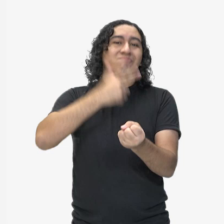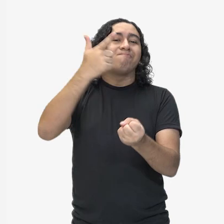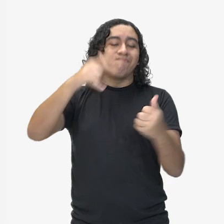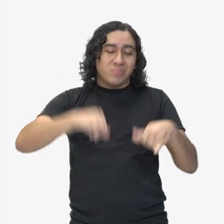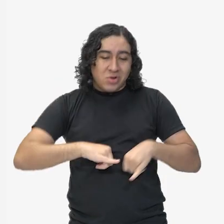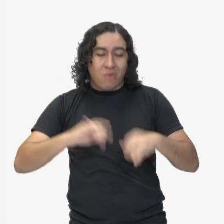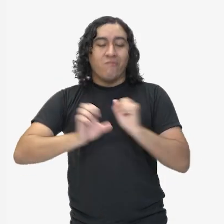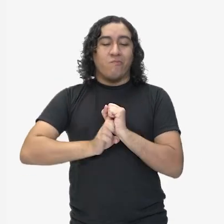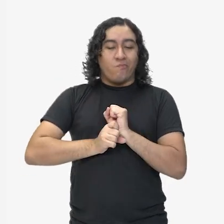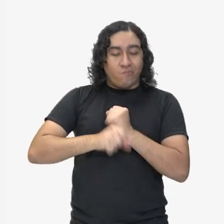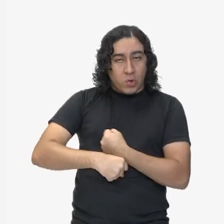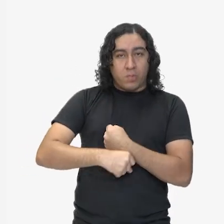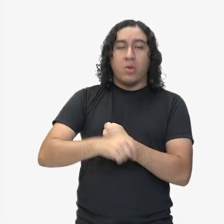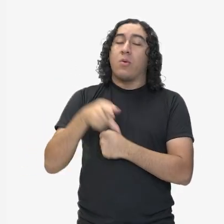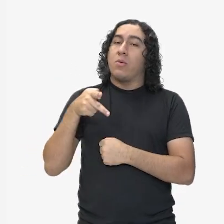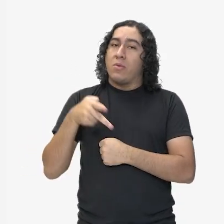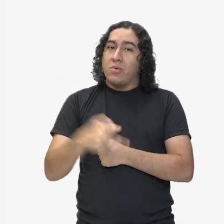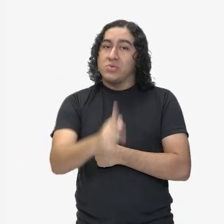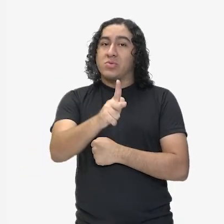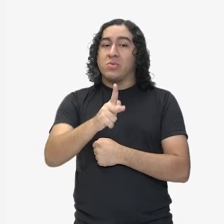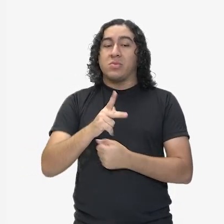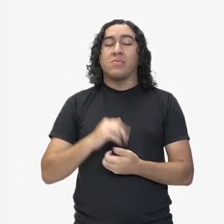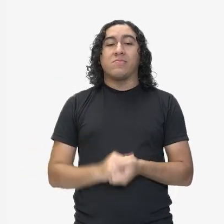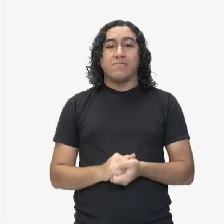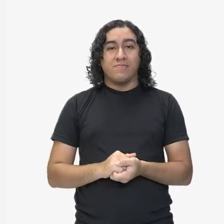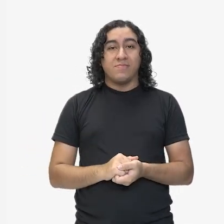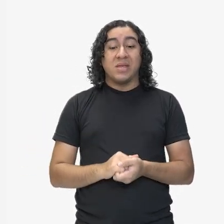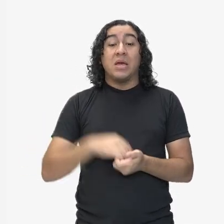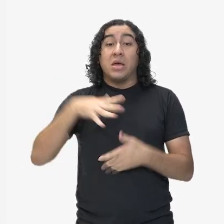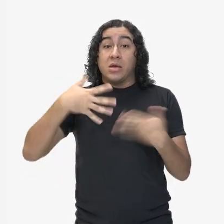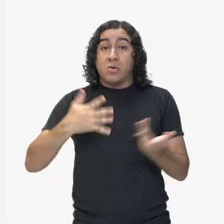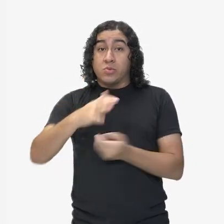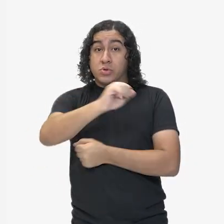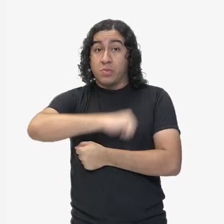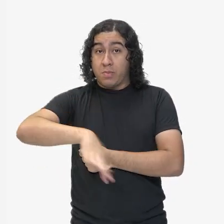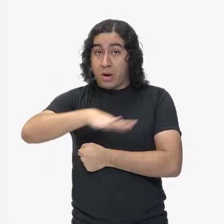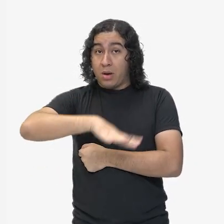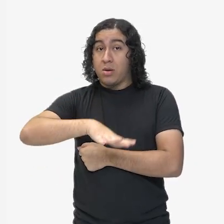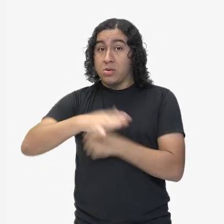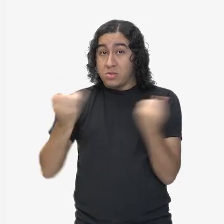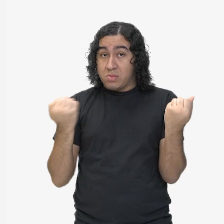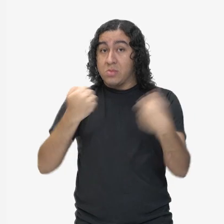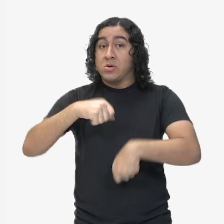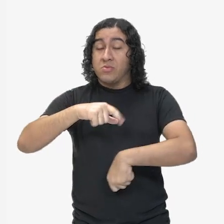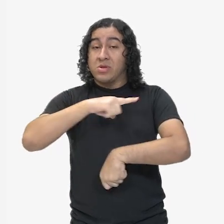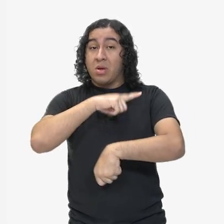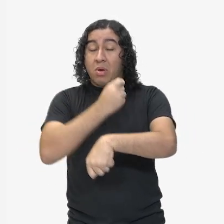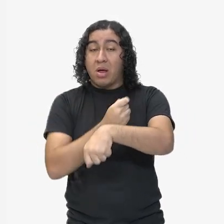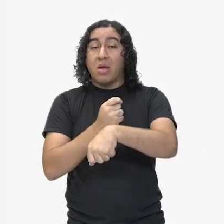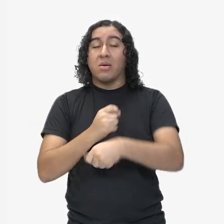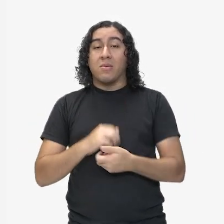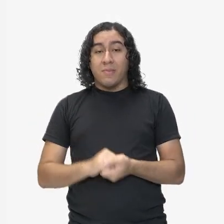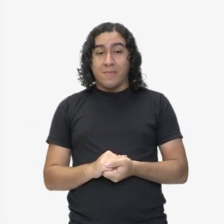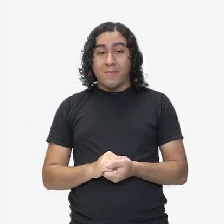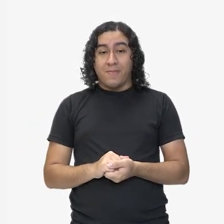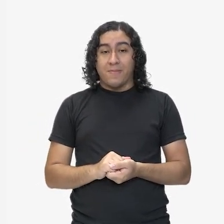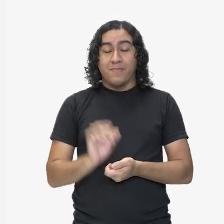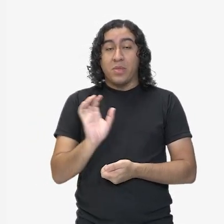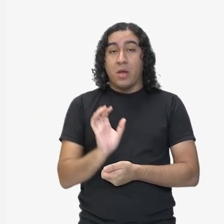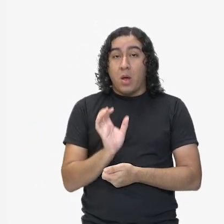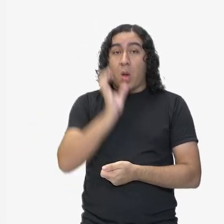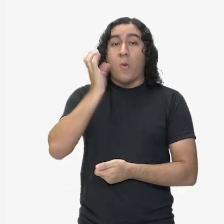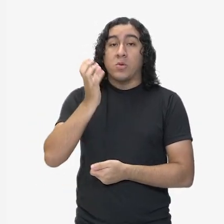região. E isso tudo é um terreno fértil para o aparecimento de movimentos